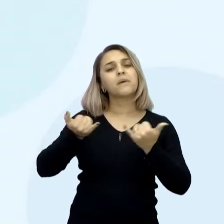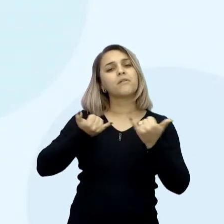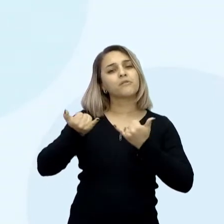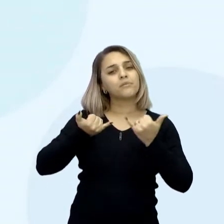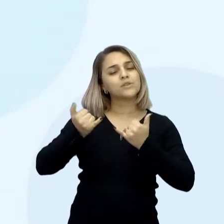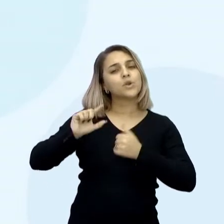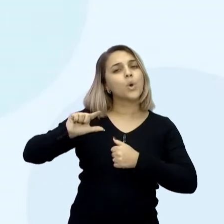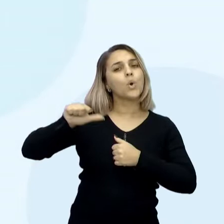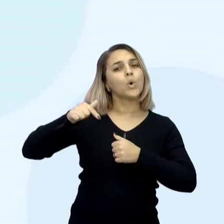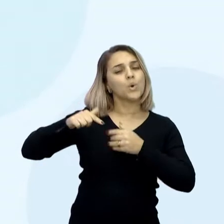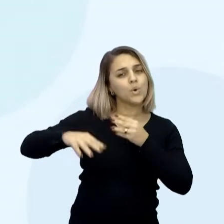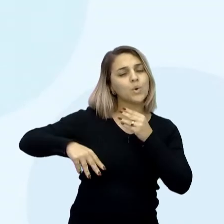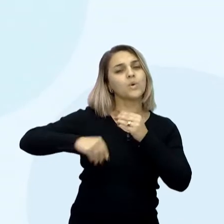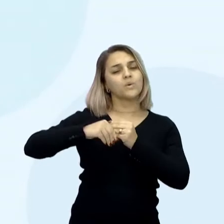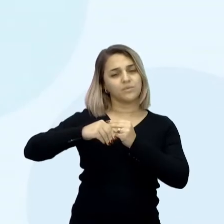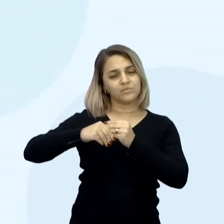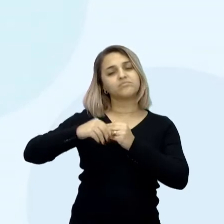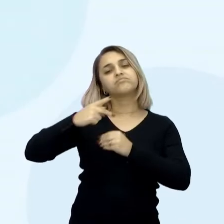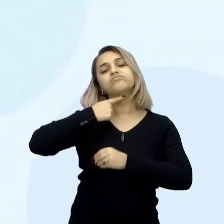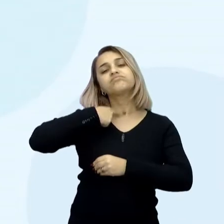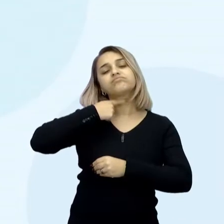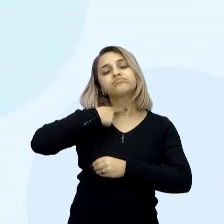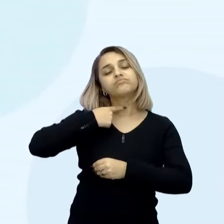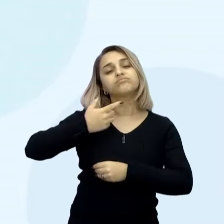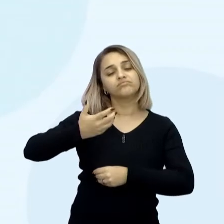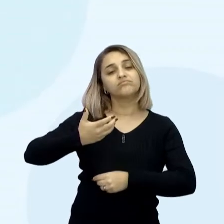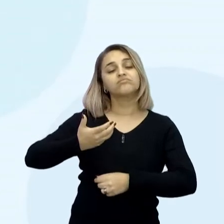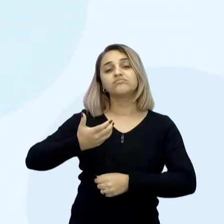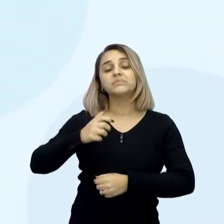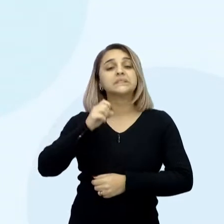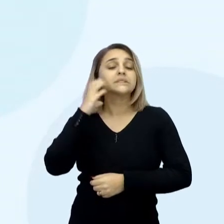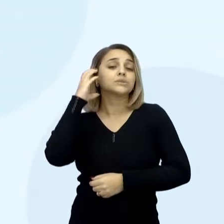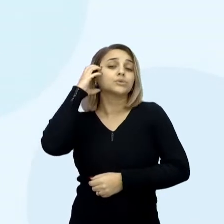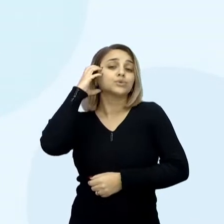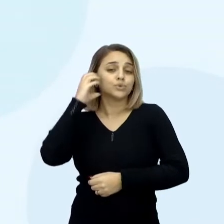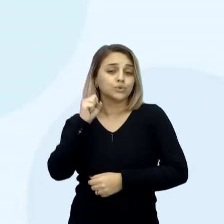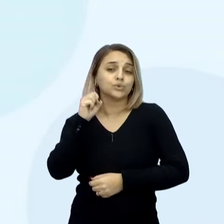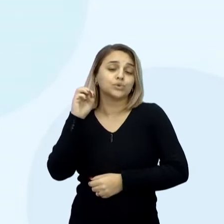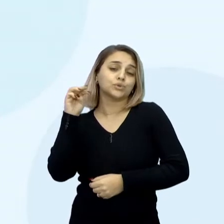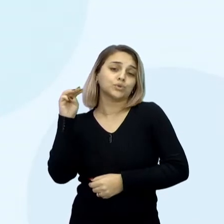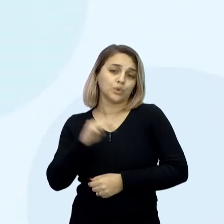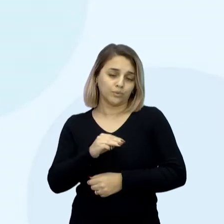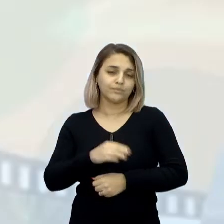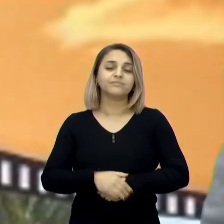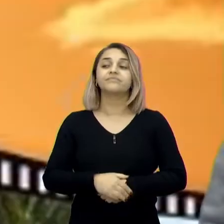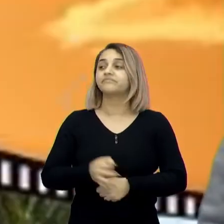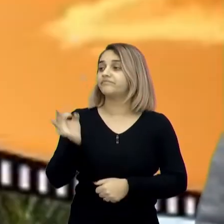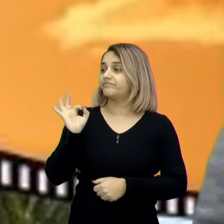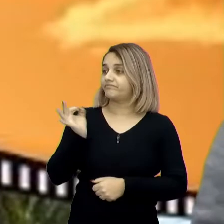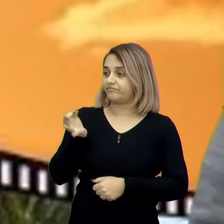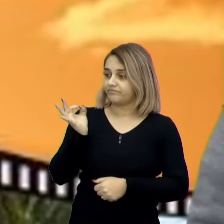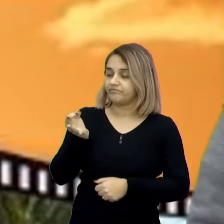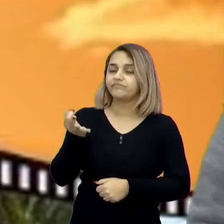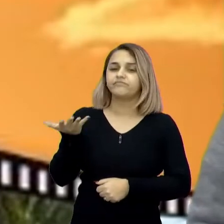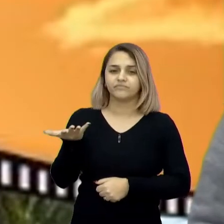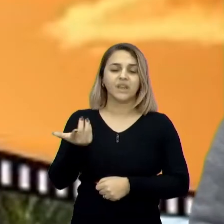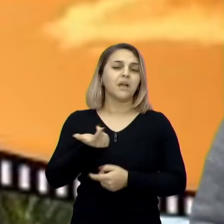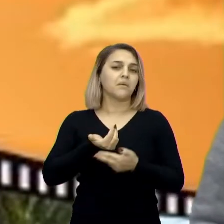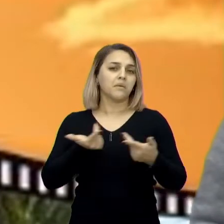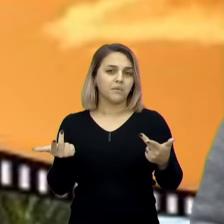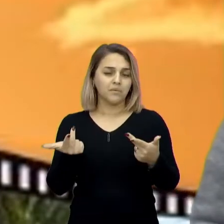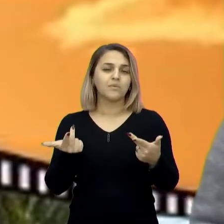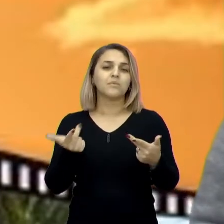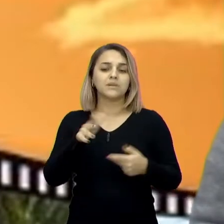que desejarem acrescentar, como, por exemplo, som. Exatamente, olha só. Então, já são algumas áreas